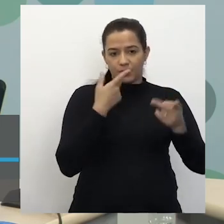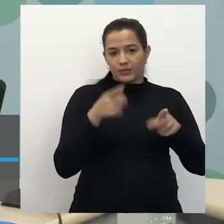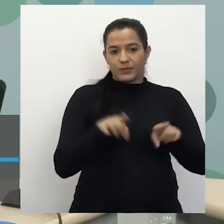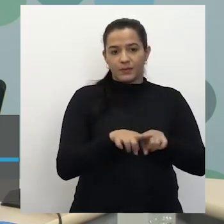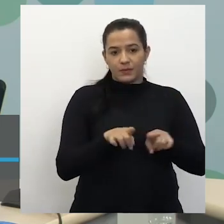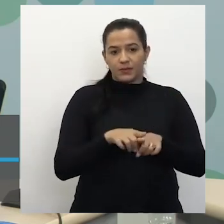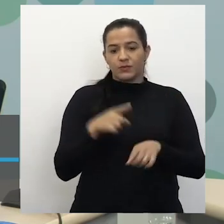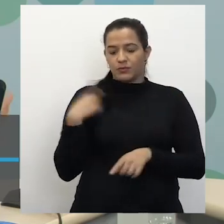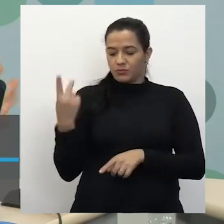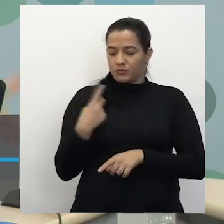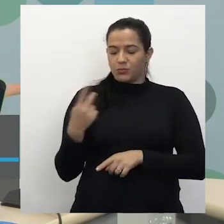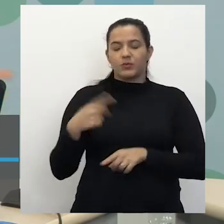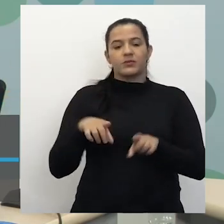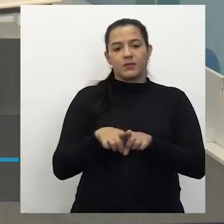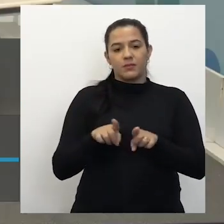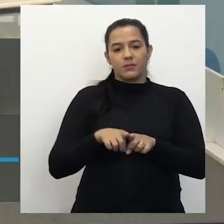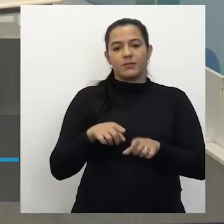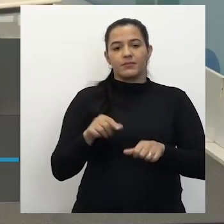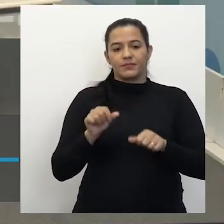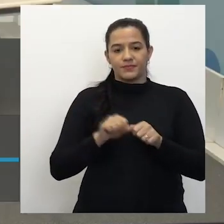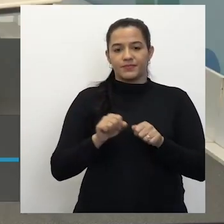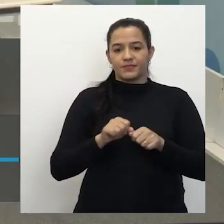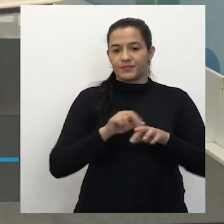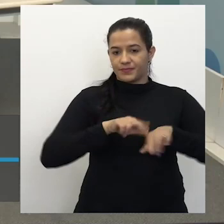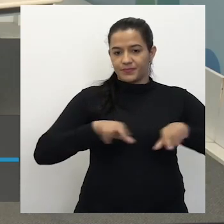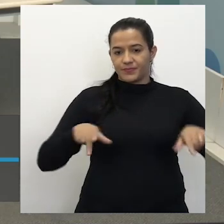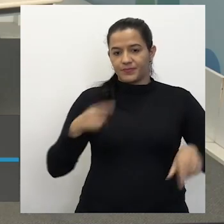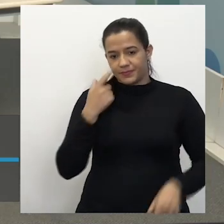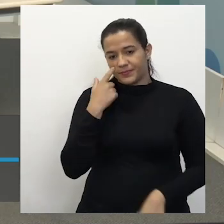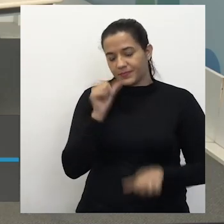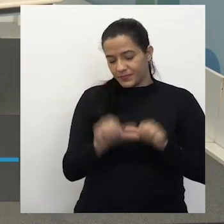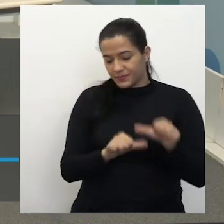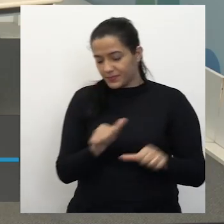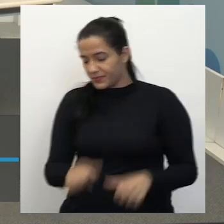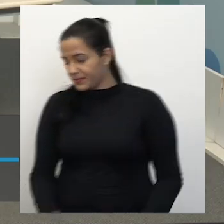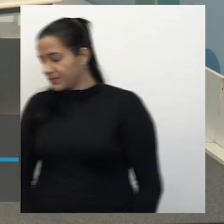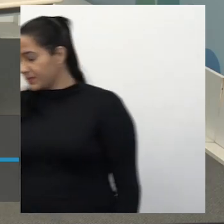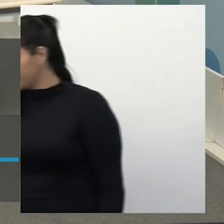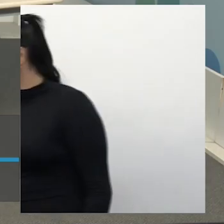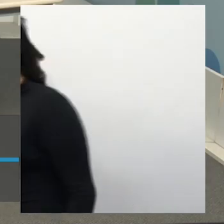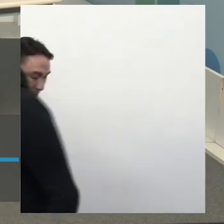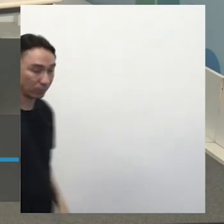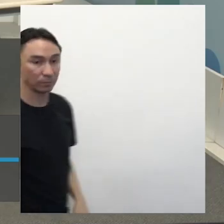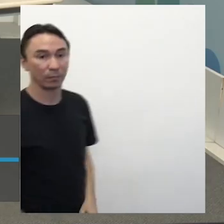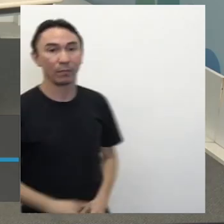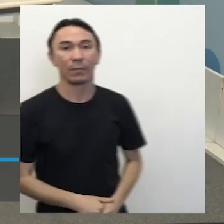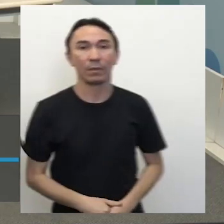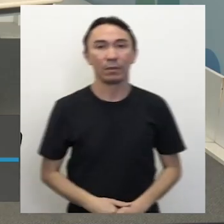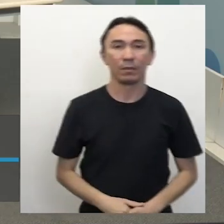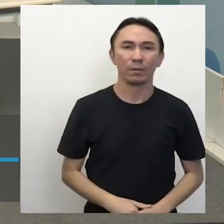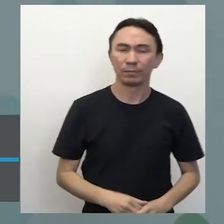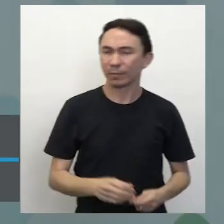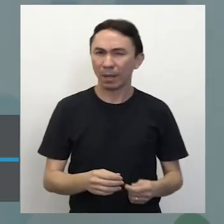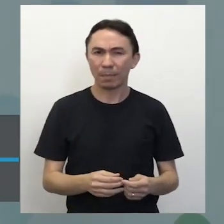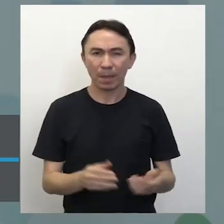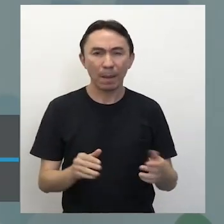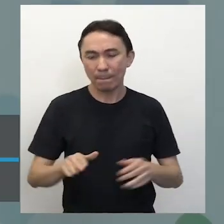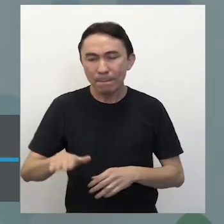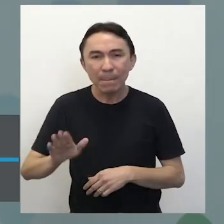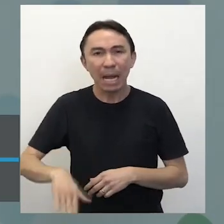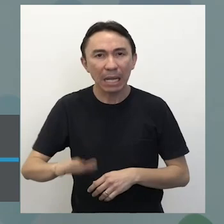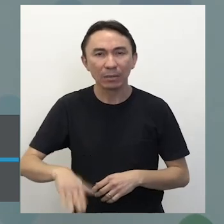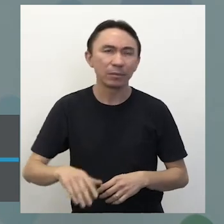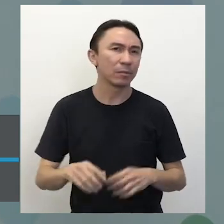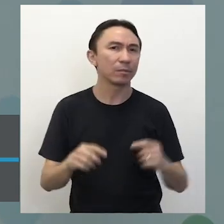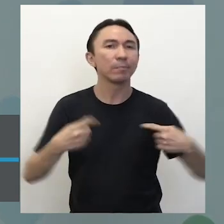faz podcast, a gente gosta, não é, Mauro? Muito bacana. É fácil, barato, acessível, né? Desde que tenha uma conexão. E conexão, né, a gente